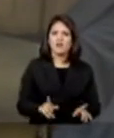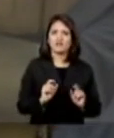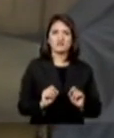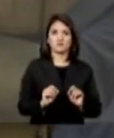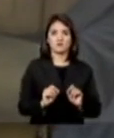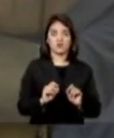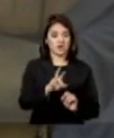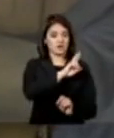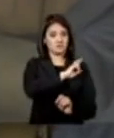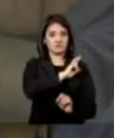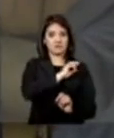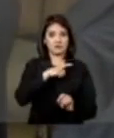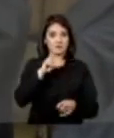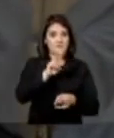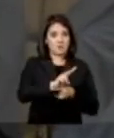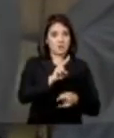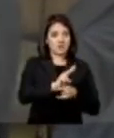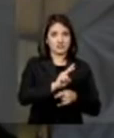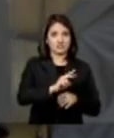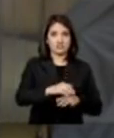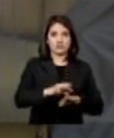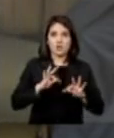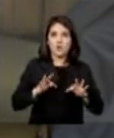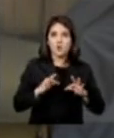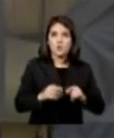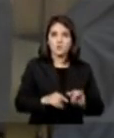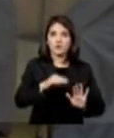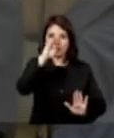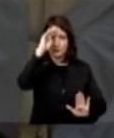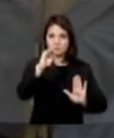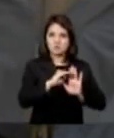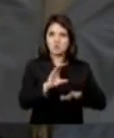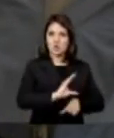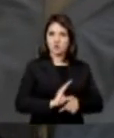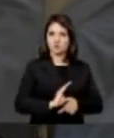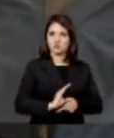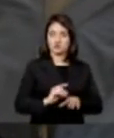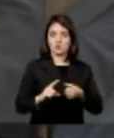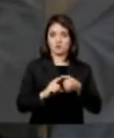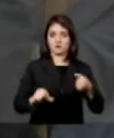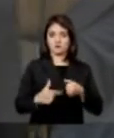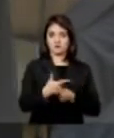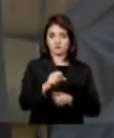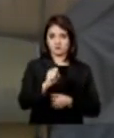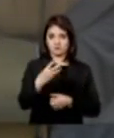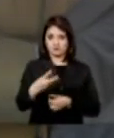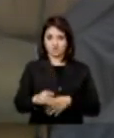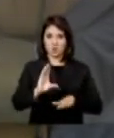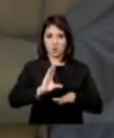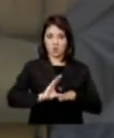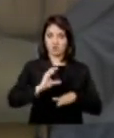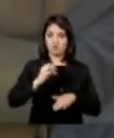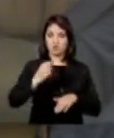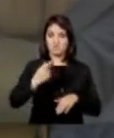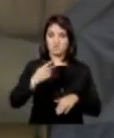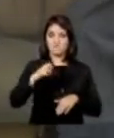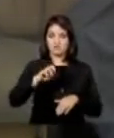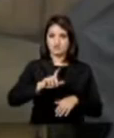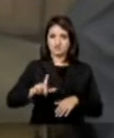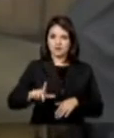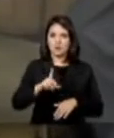Constituição Federal. O artigo 283 do Código de Processo Penal está de